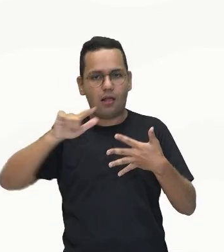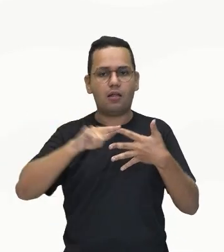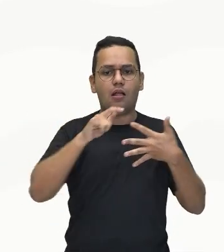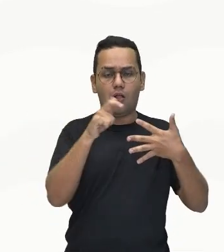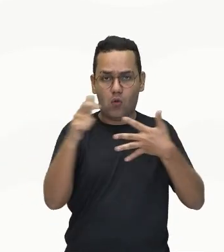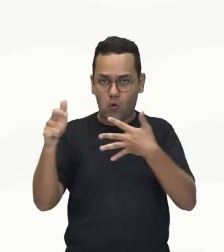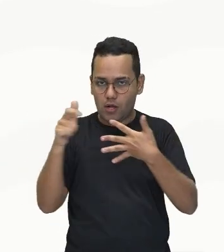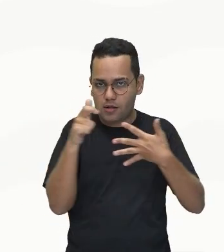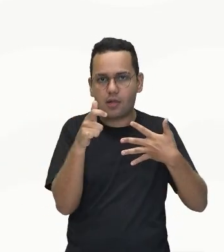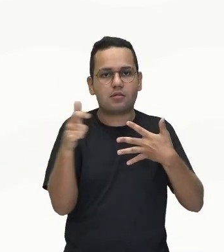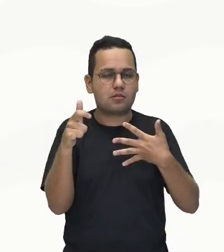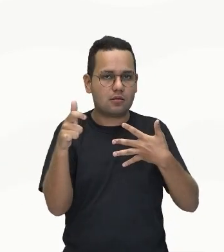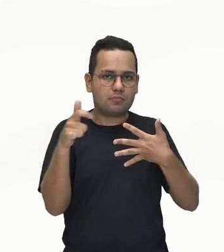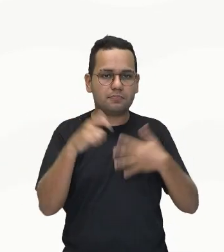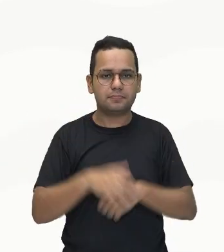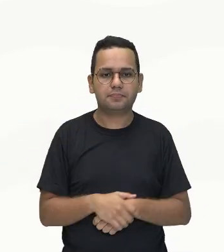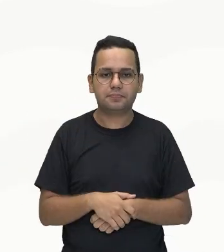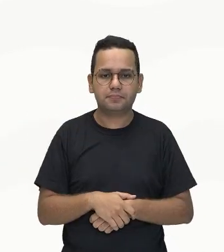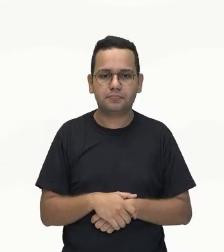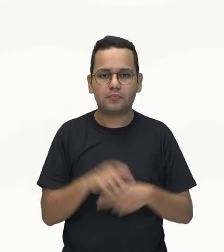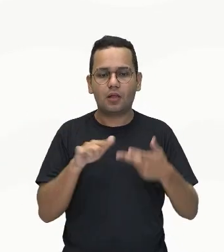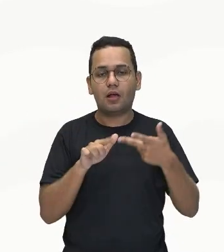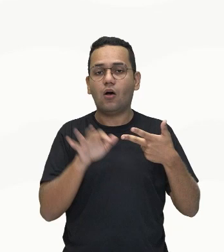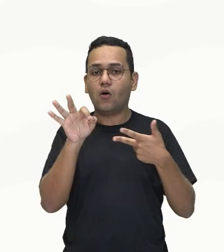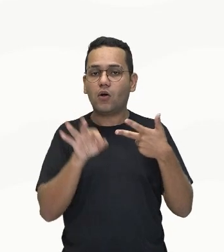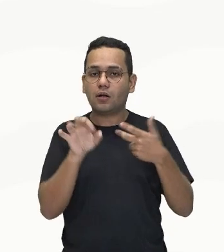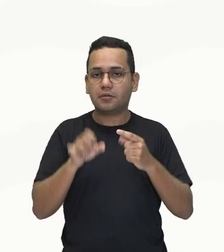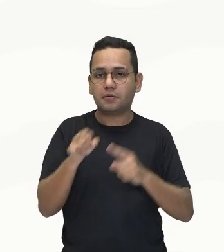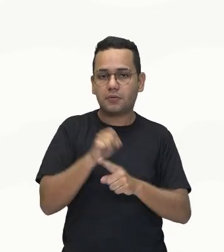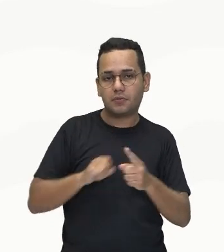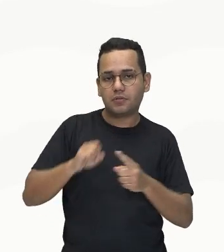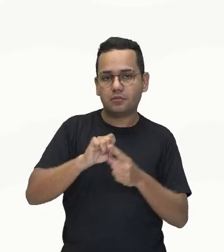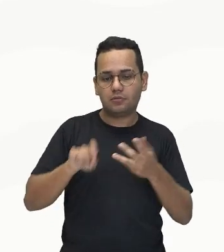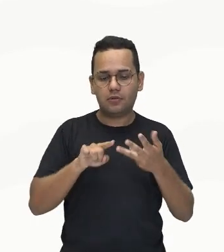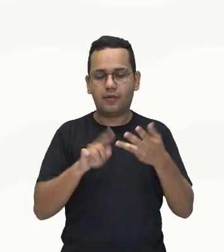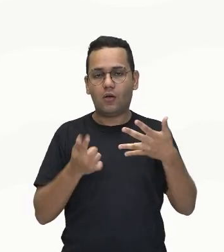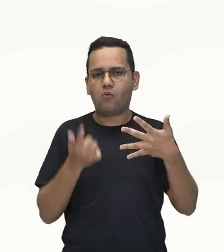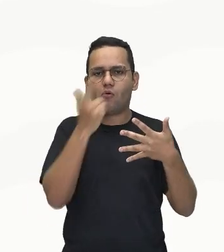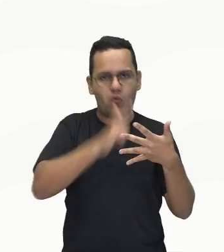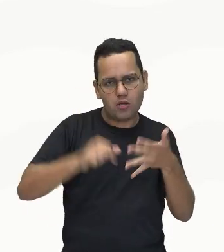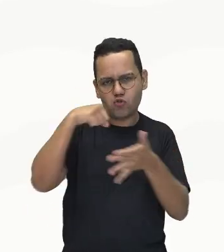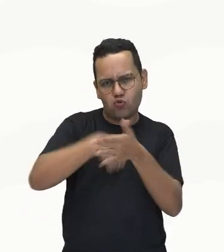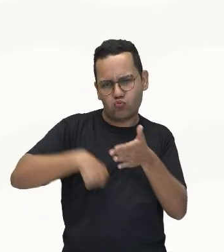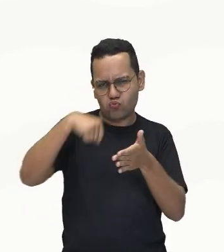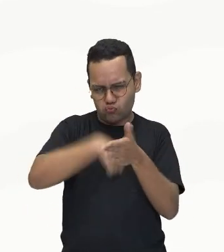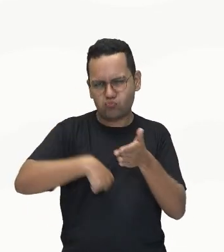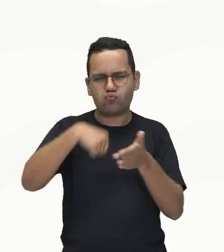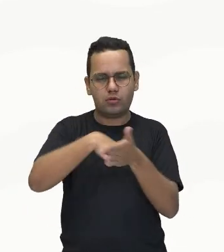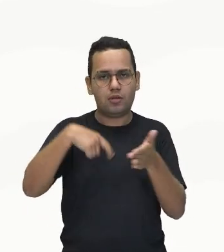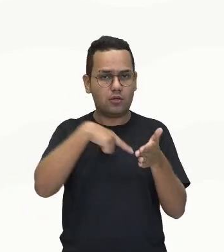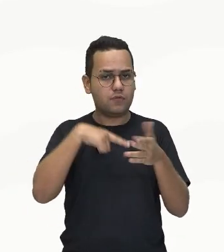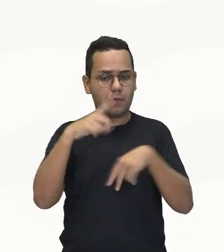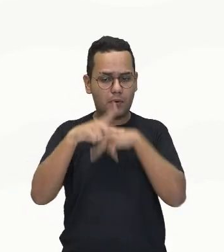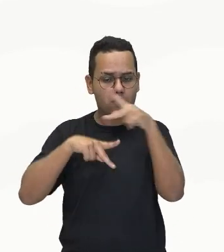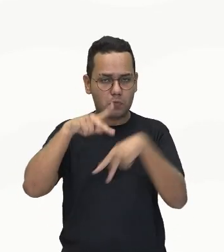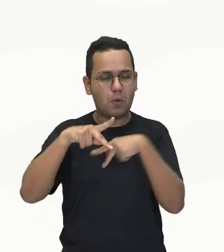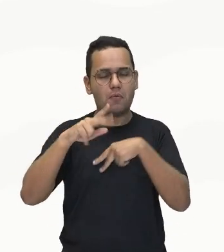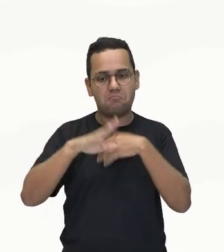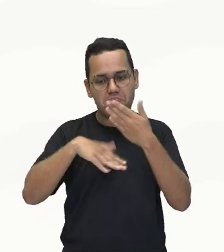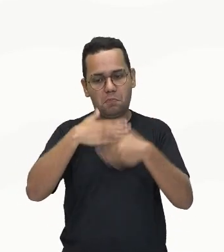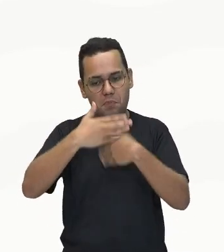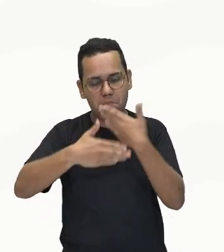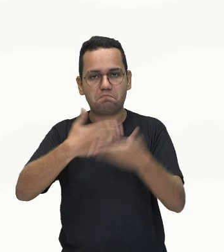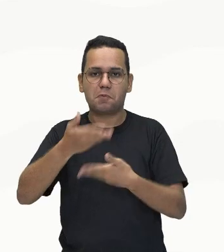estavam aqui ocupando a região, a organização social, as conquistas, né, professor? Porque esses povos acabaram desenvolvendo